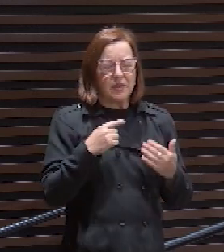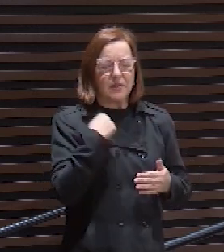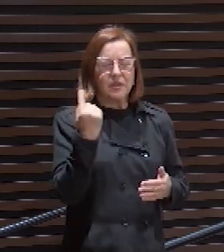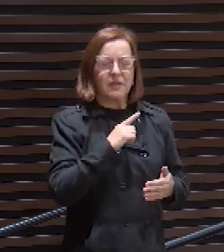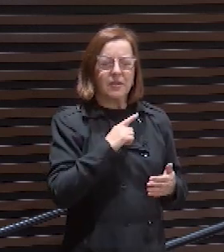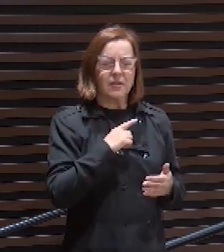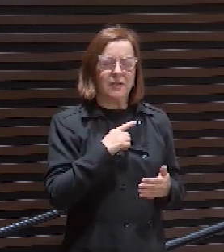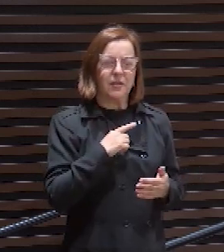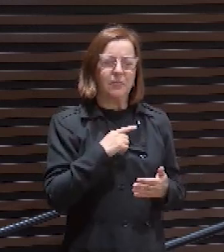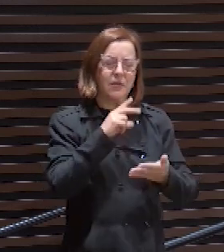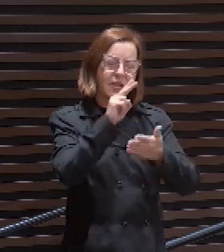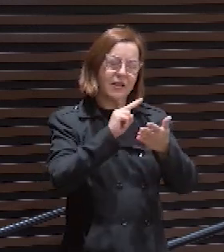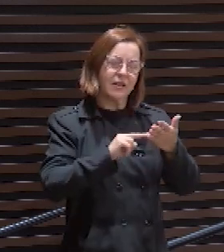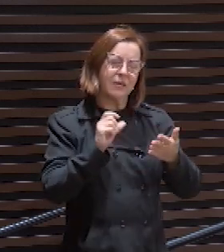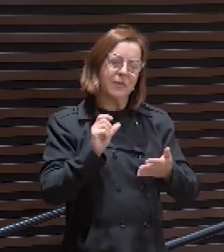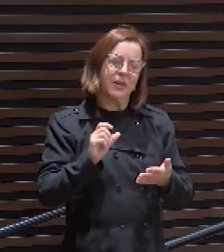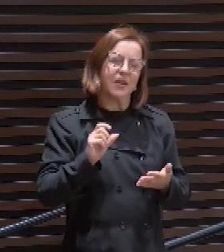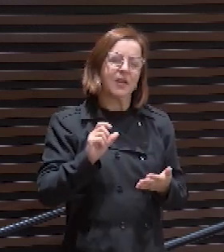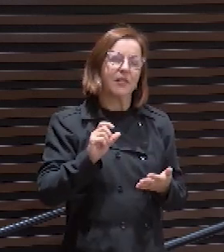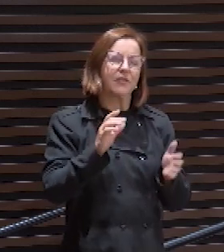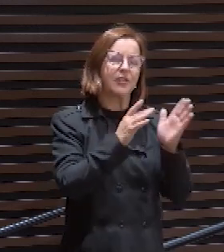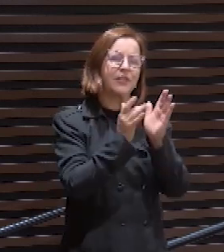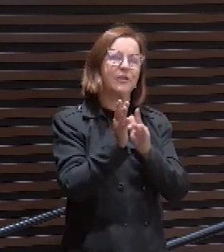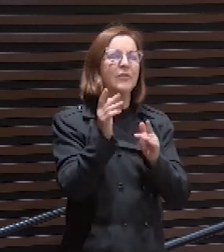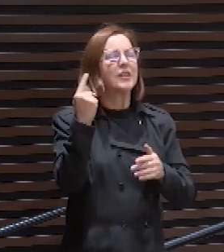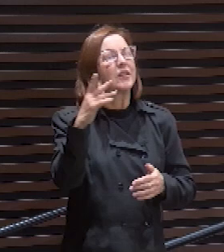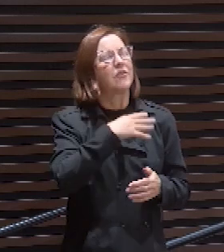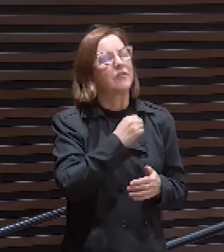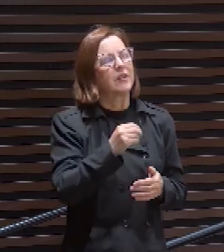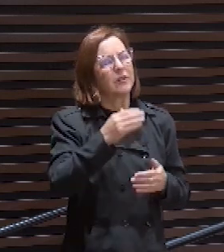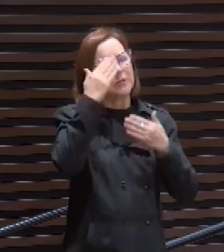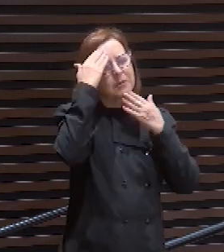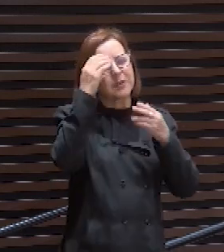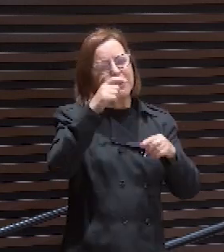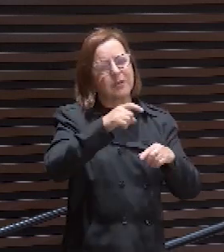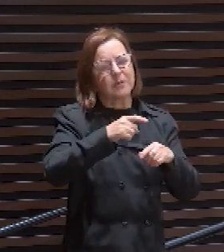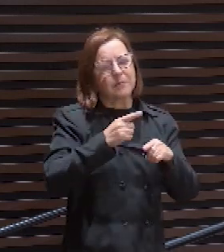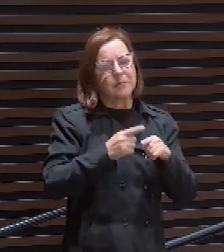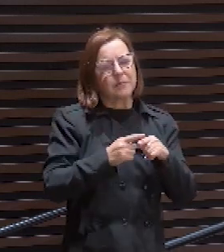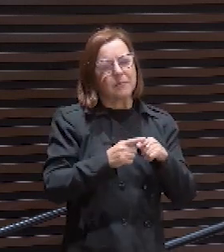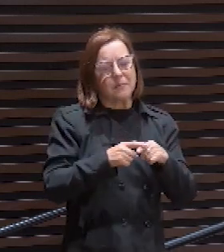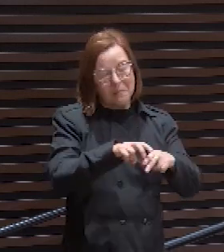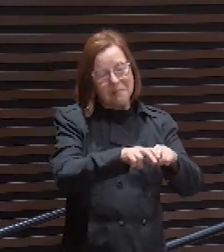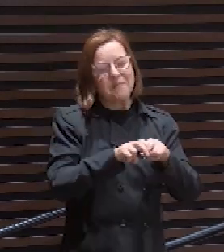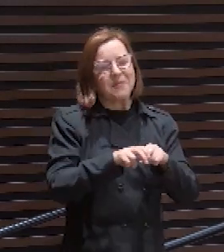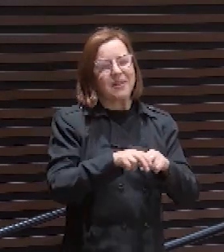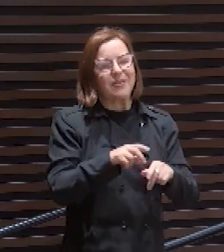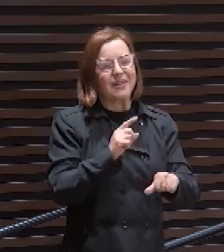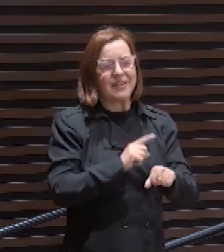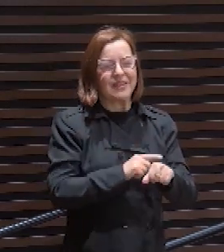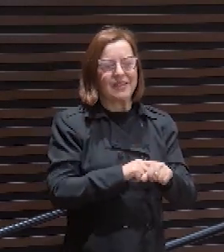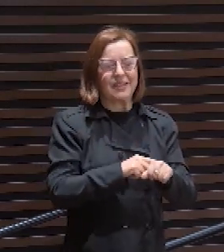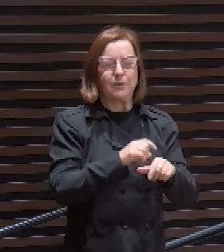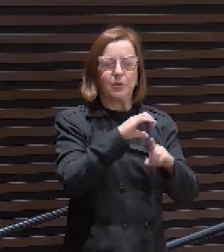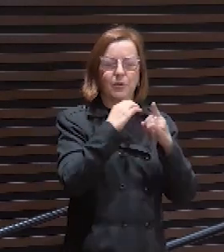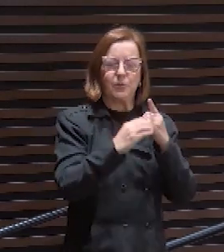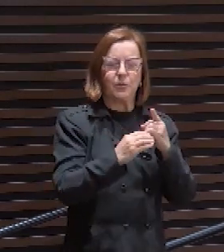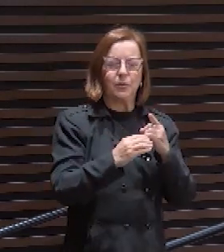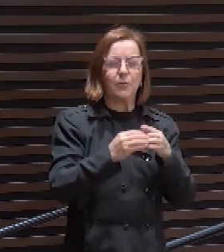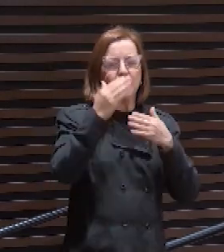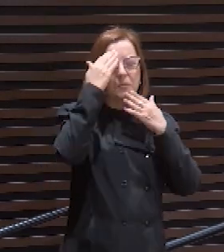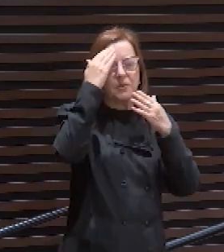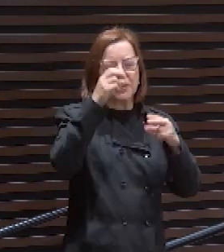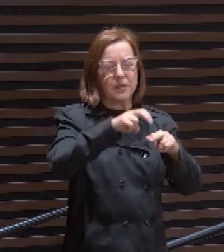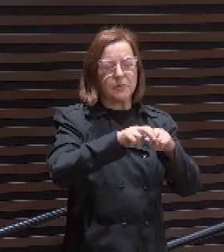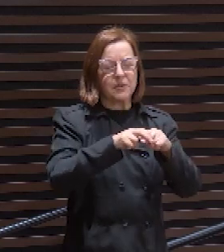ao ler as palavras de Jesus, o seu Filho. Obrigado pelo tempo que temos de reunião. Obrigado por esse grande privilégio.